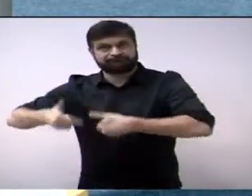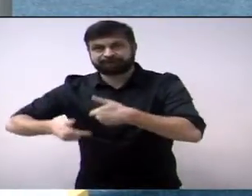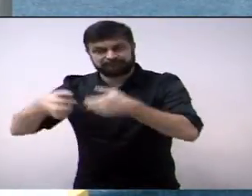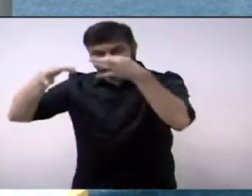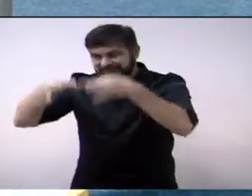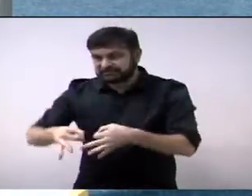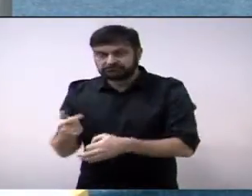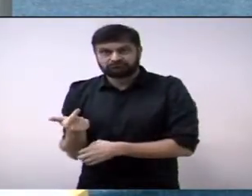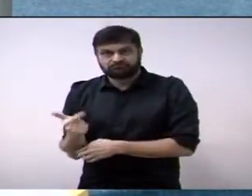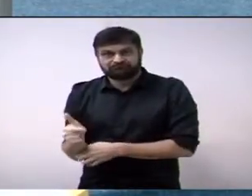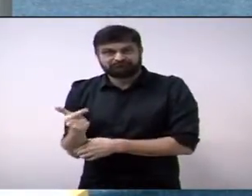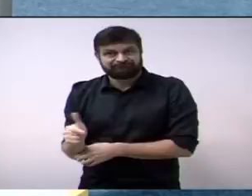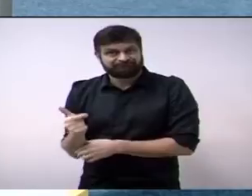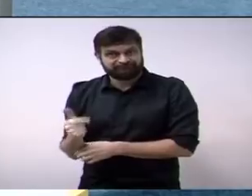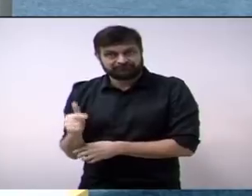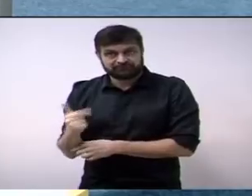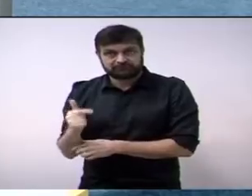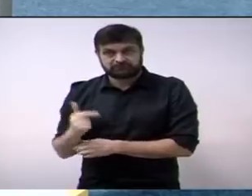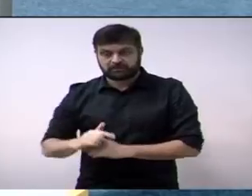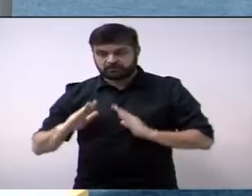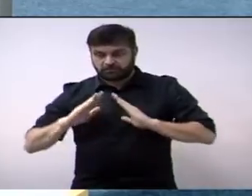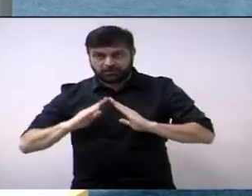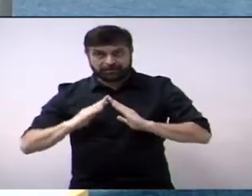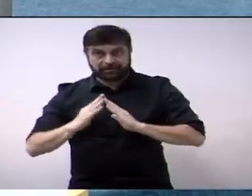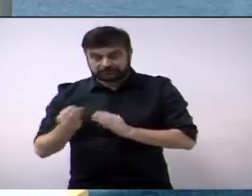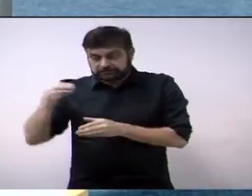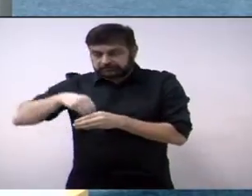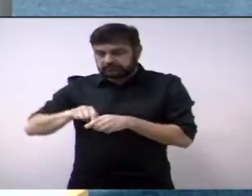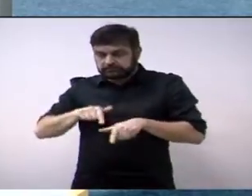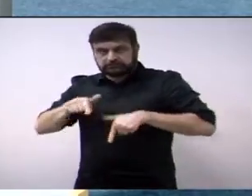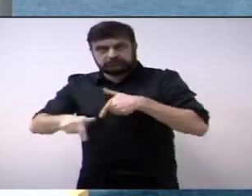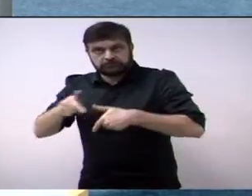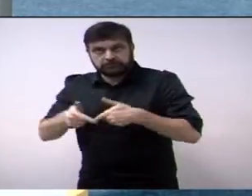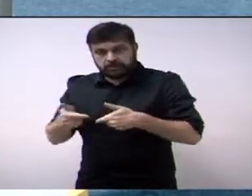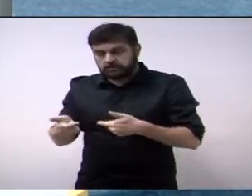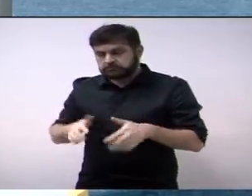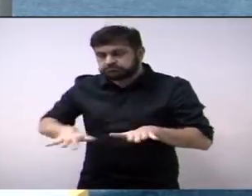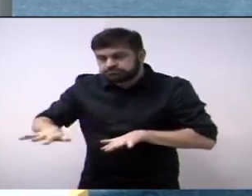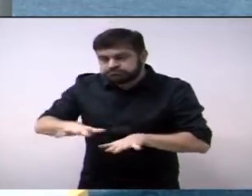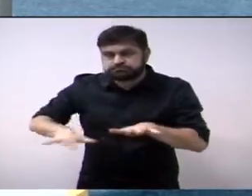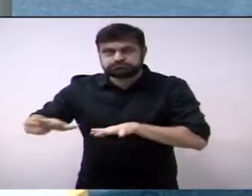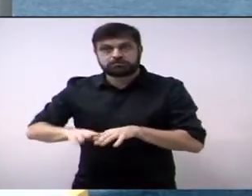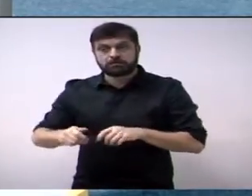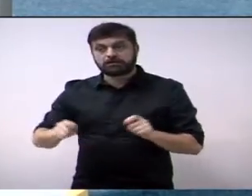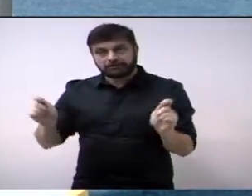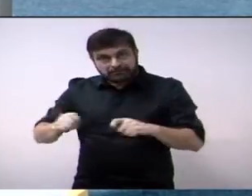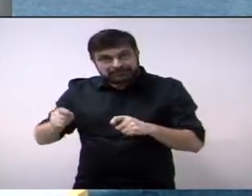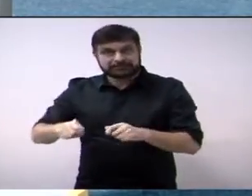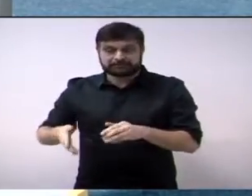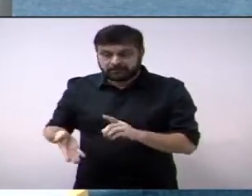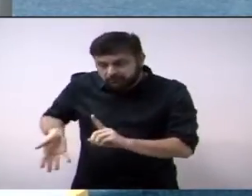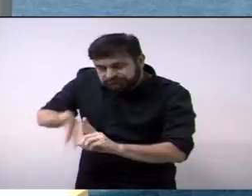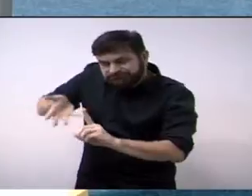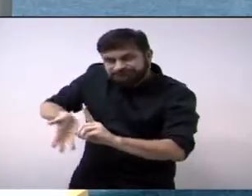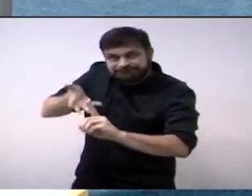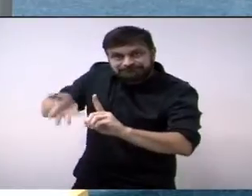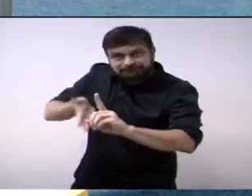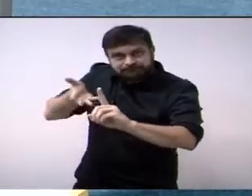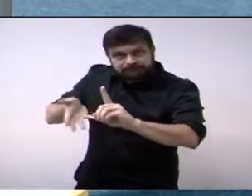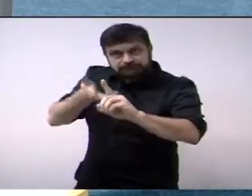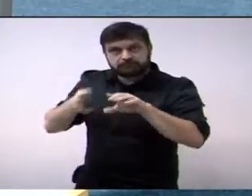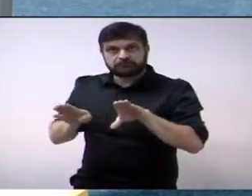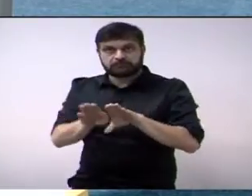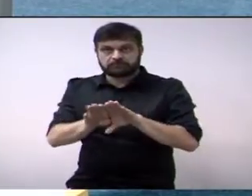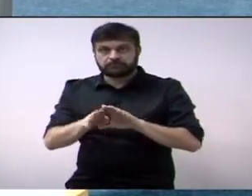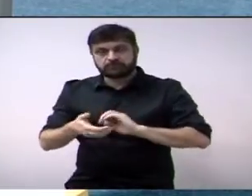digno, laboral, fora de suas casas, e que merecem toda oportunidade desse mundo também. Então, por